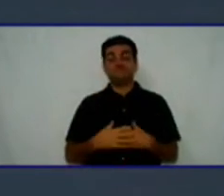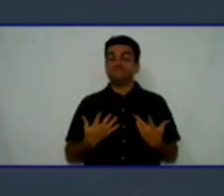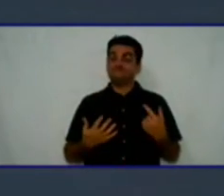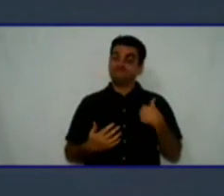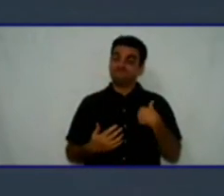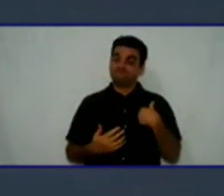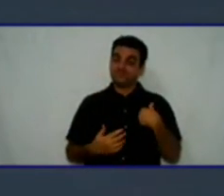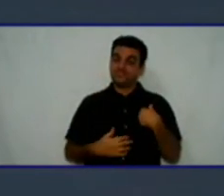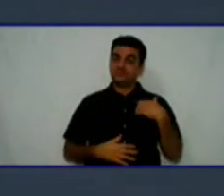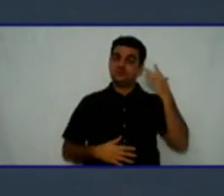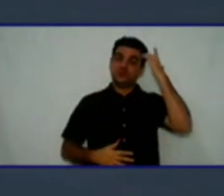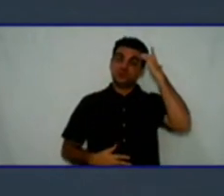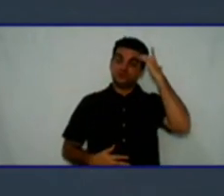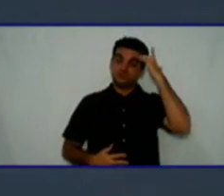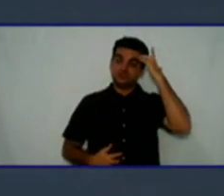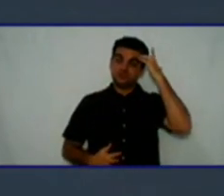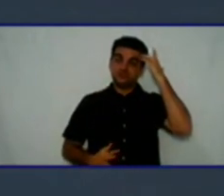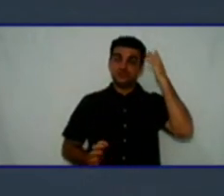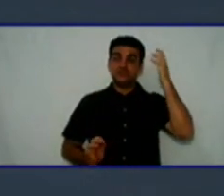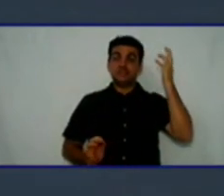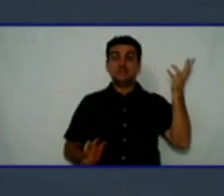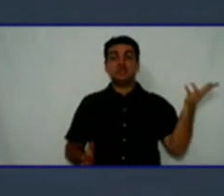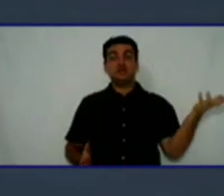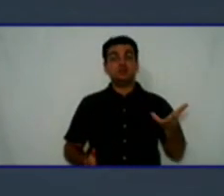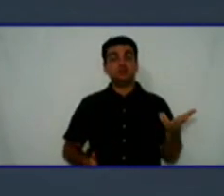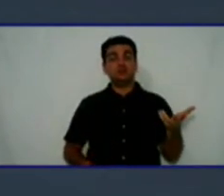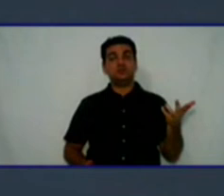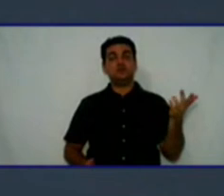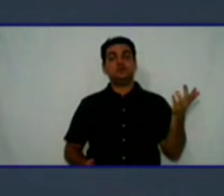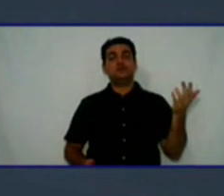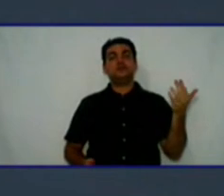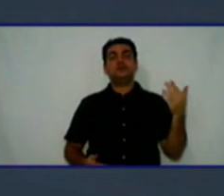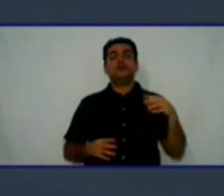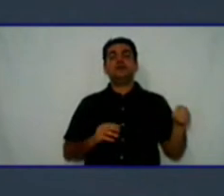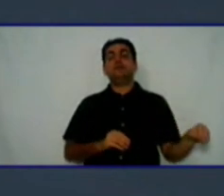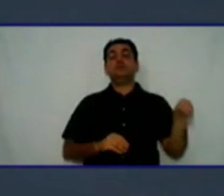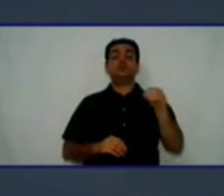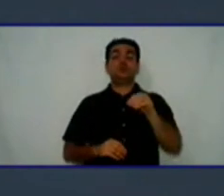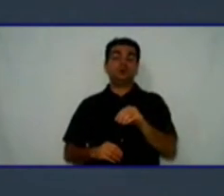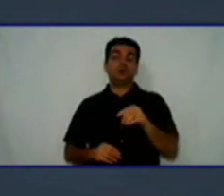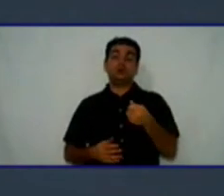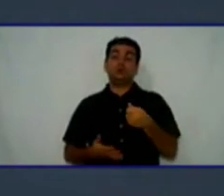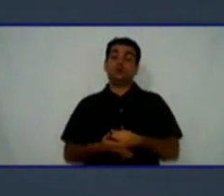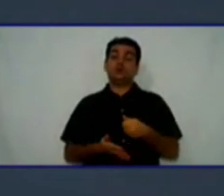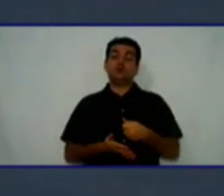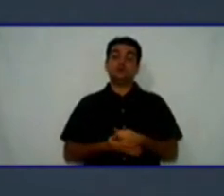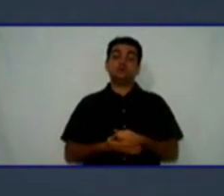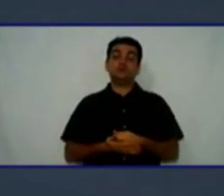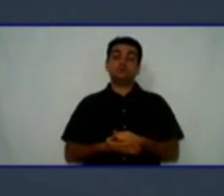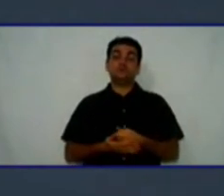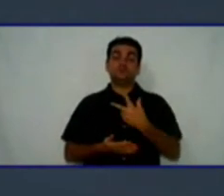de ver, não se revela possível a transmissão desta obrigação